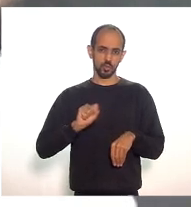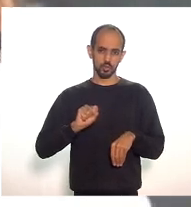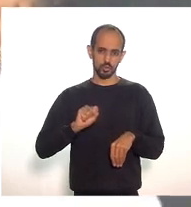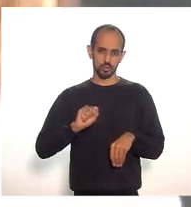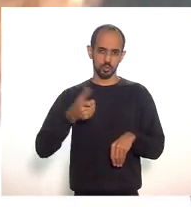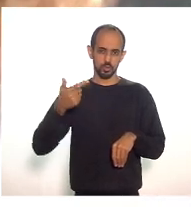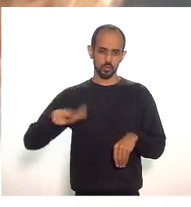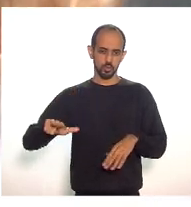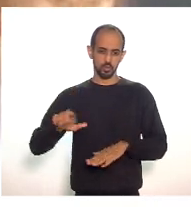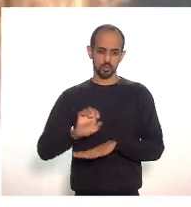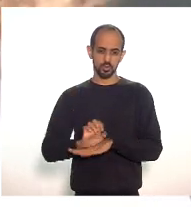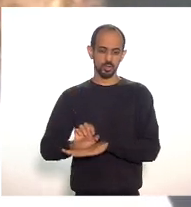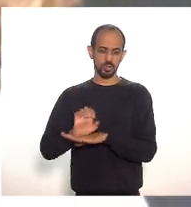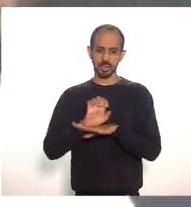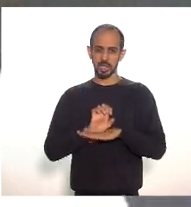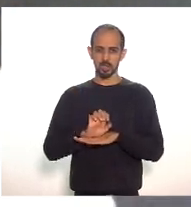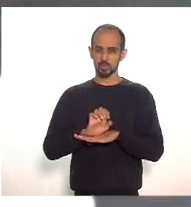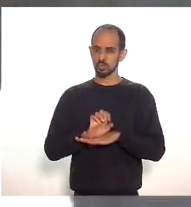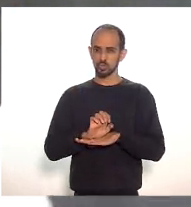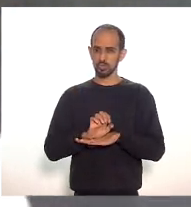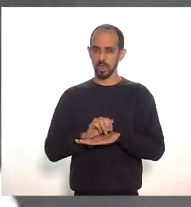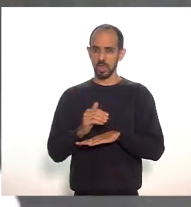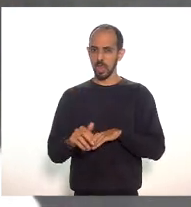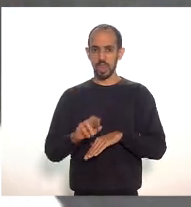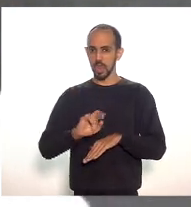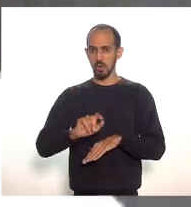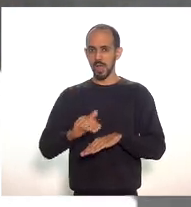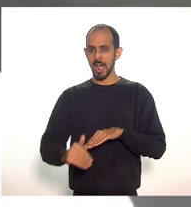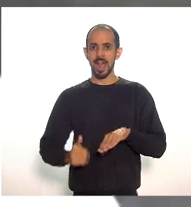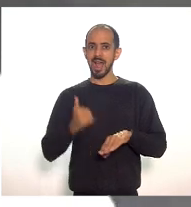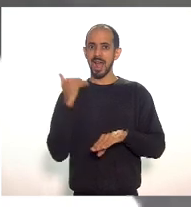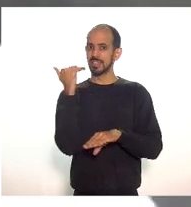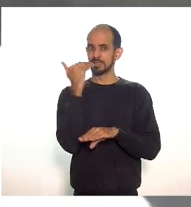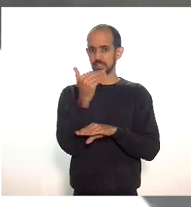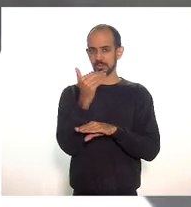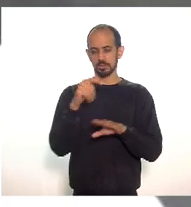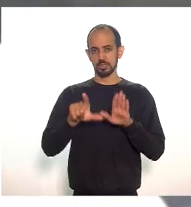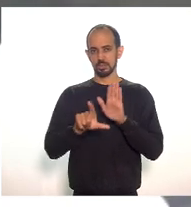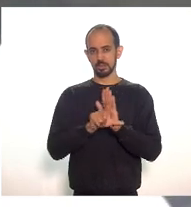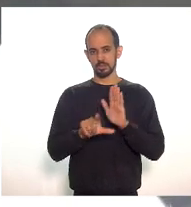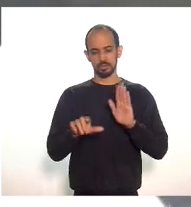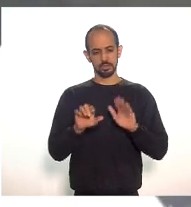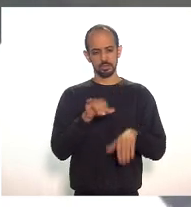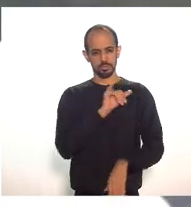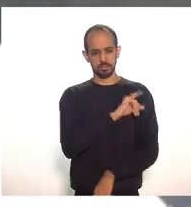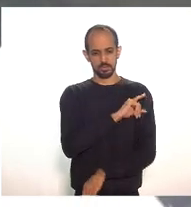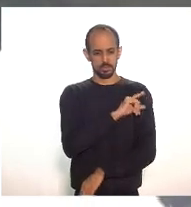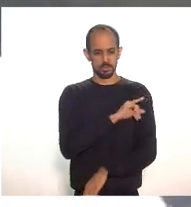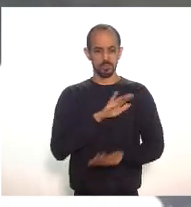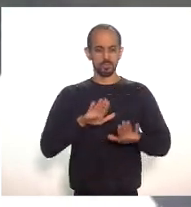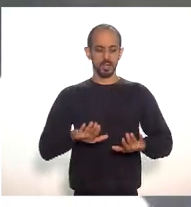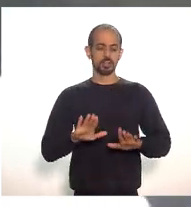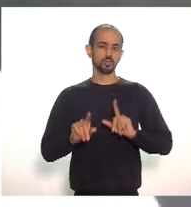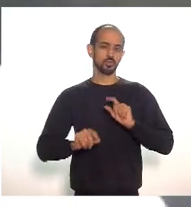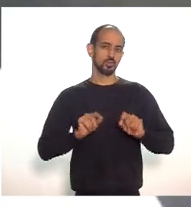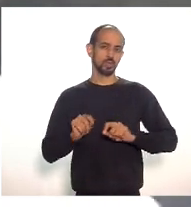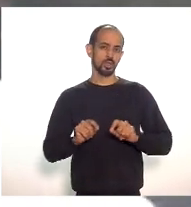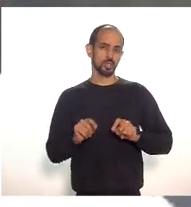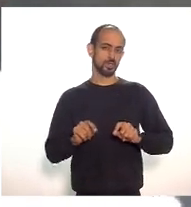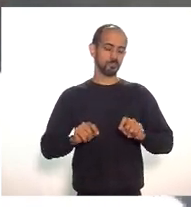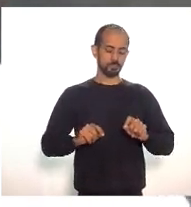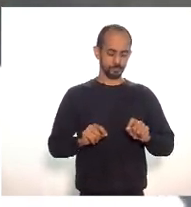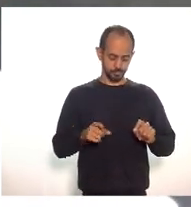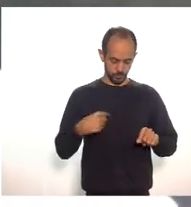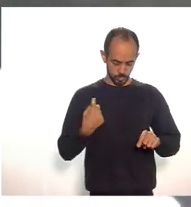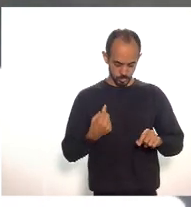estados ela e põe a essa lei complementar do Rio de Janeiro no entanto é a nossa